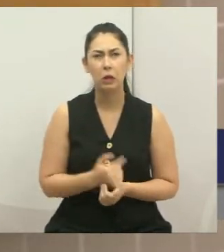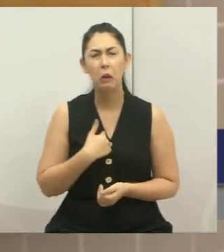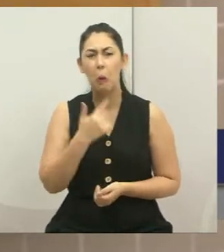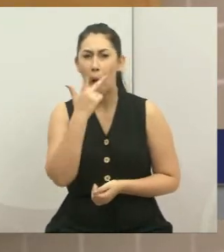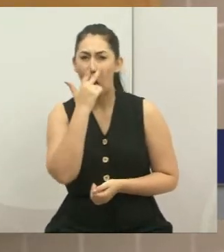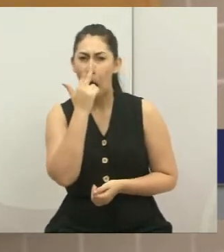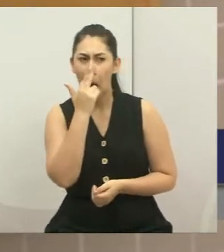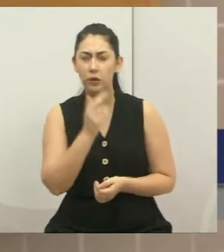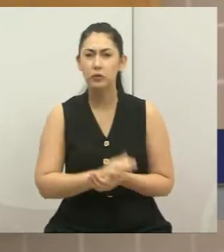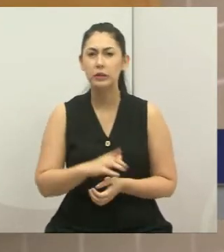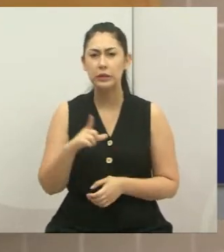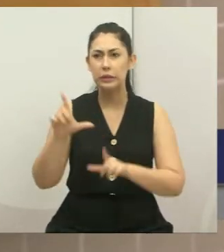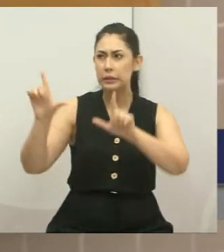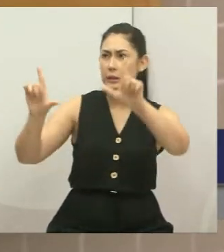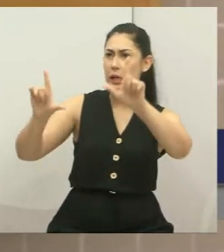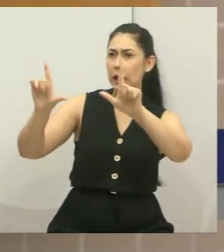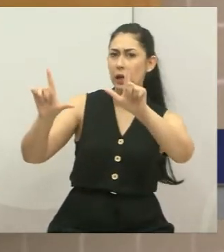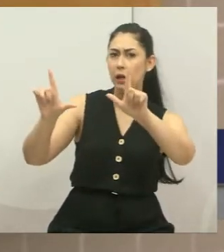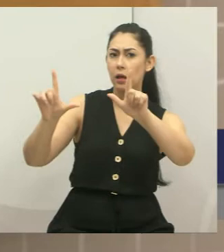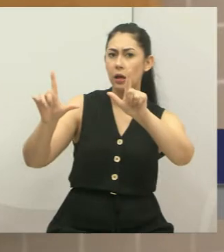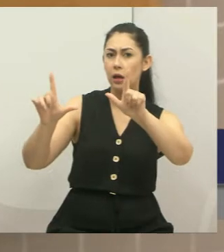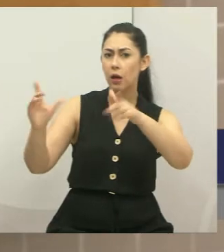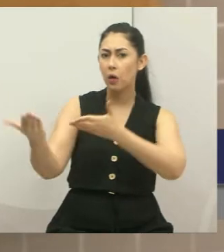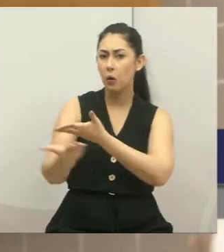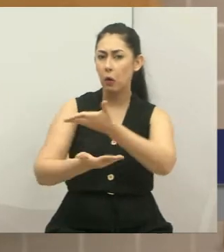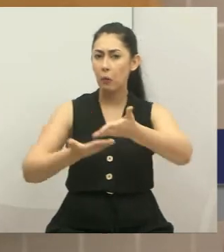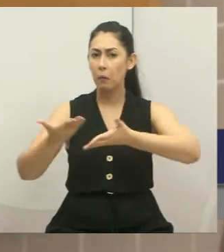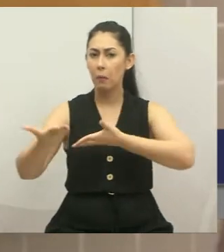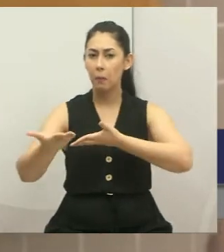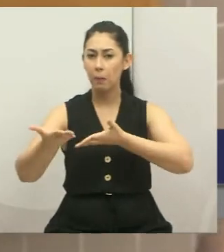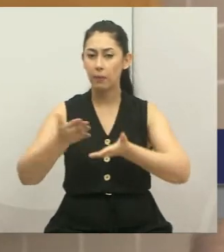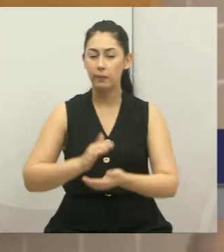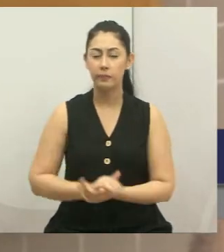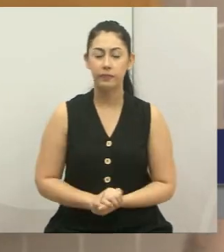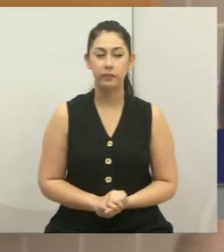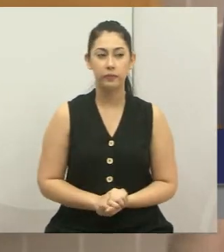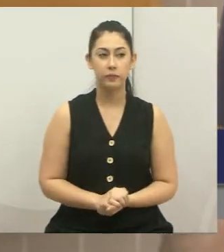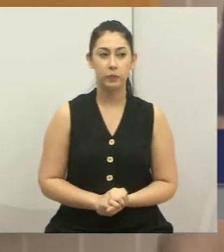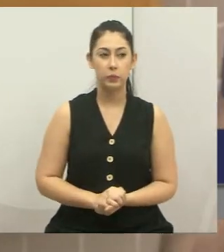acredito eu, no telão, a nossa tela que será compartilhada.